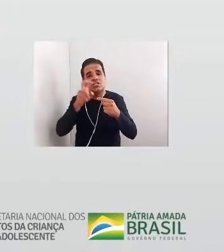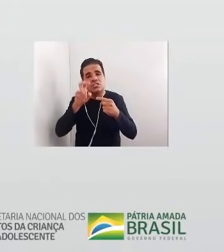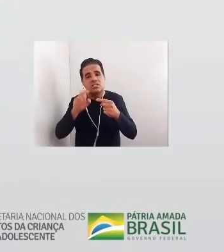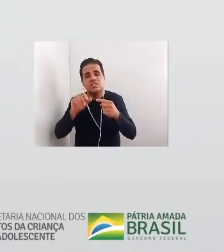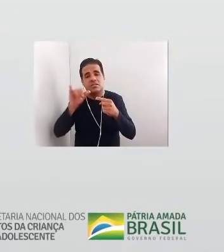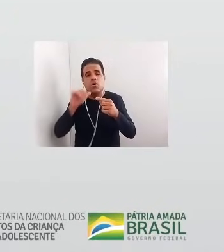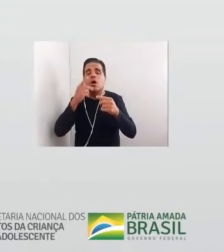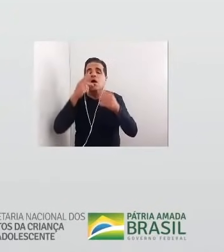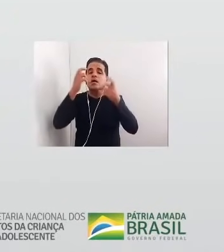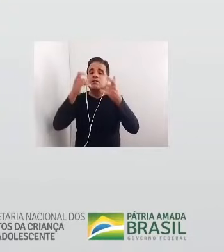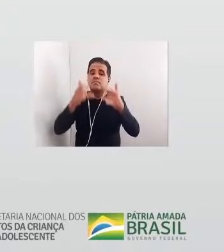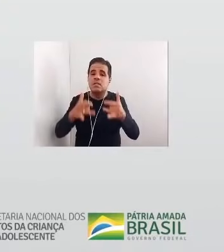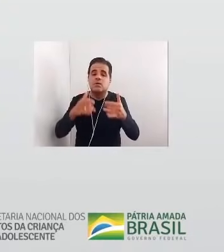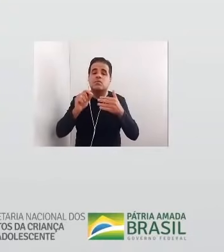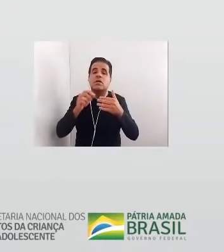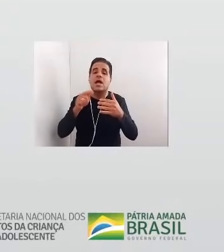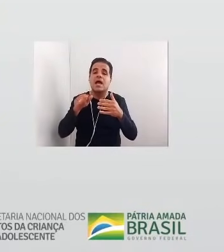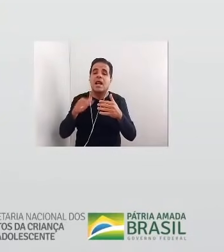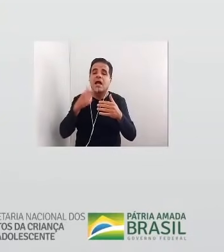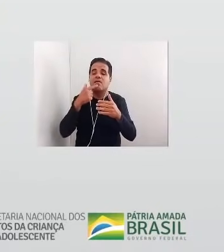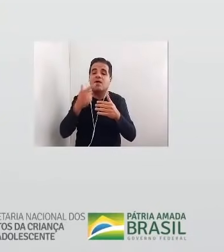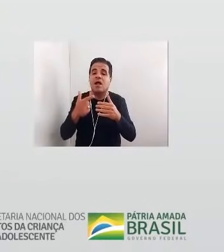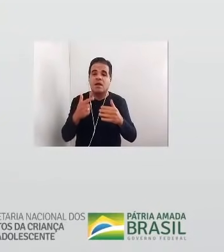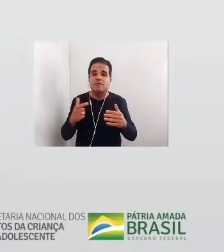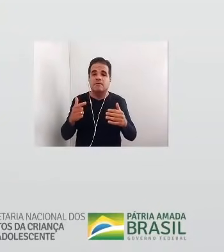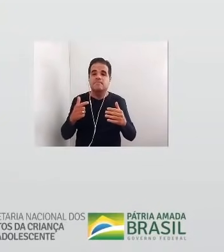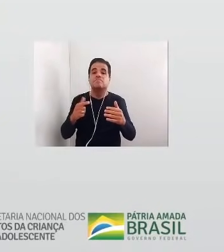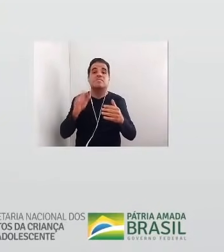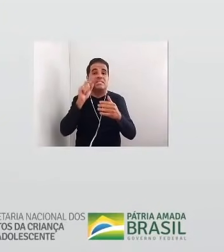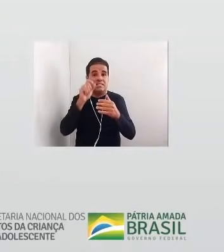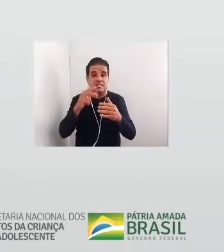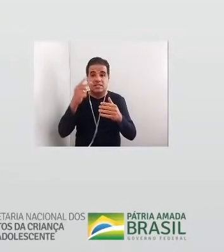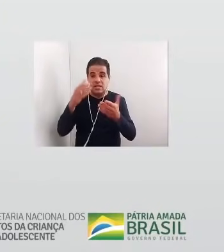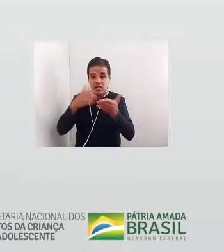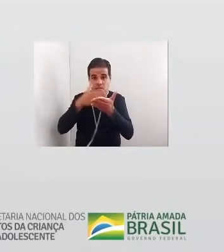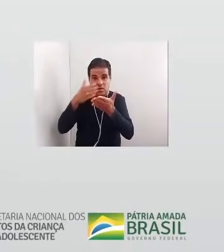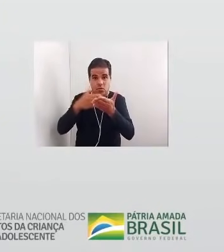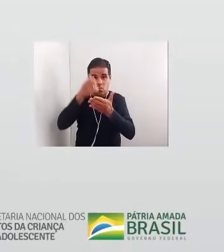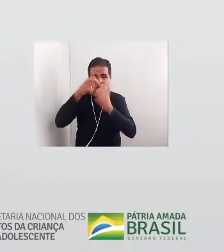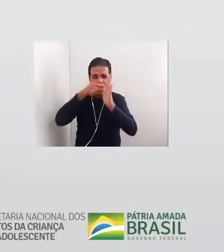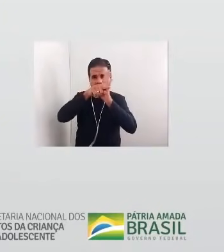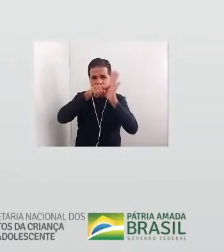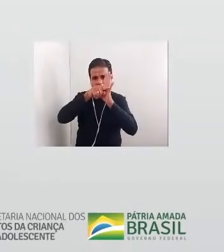diz o seguinte, essa nota diz o seguinte: segundo o Manual de Diagnóstico